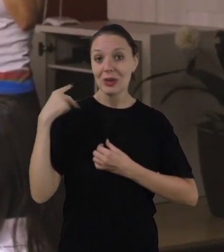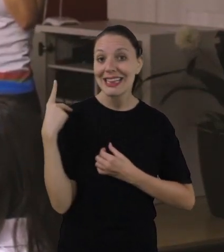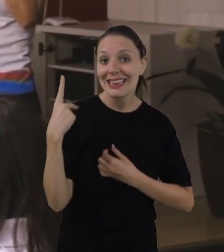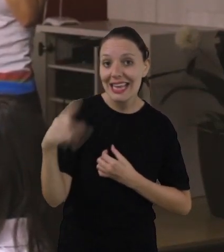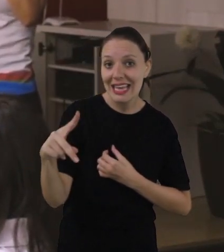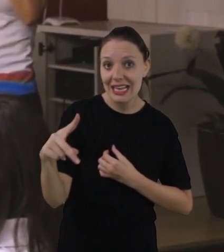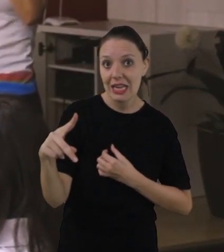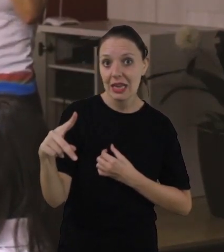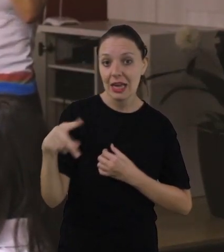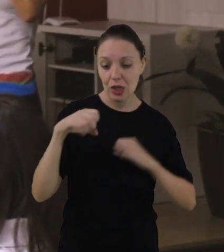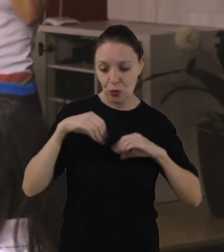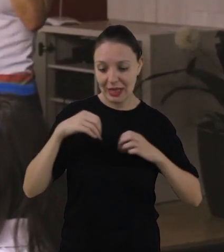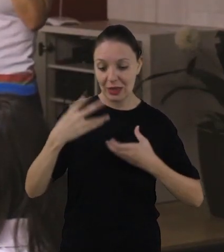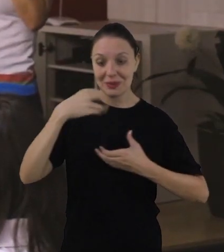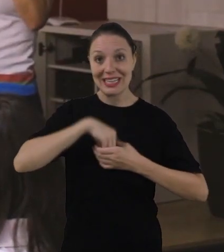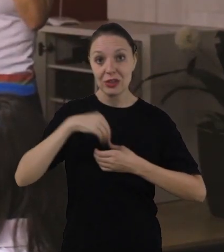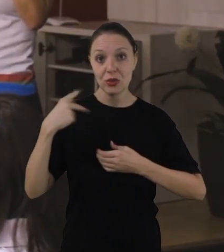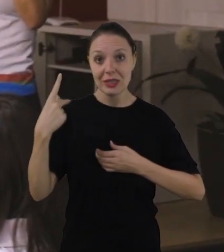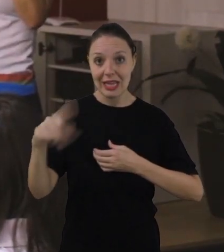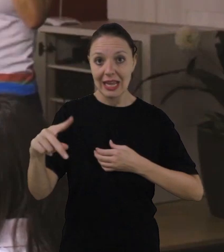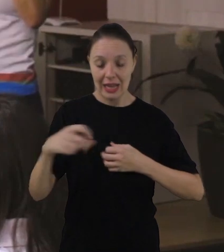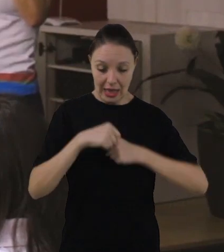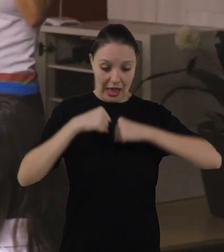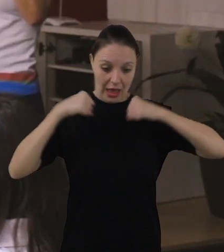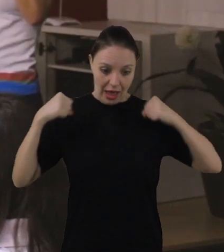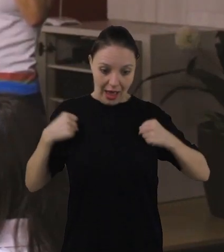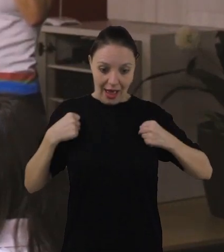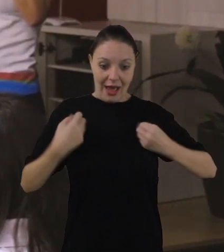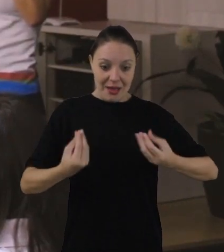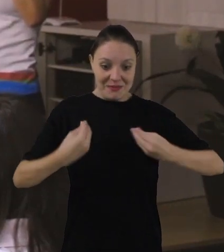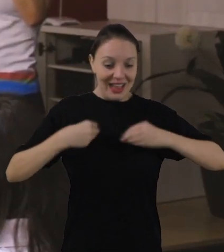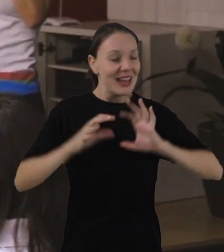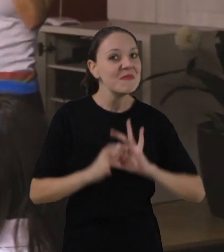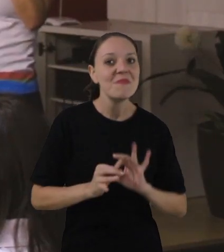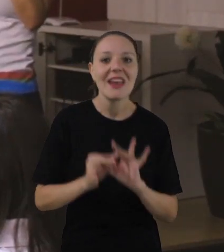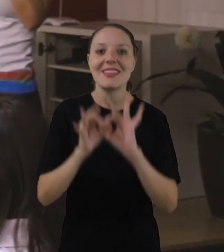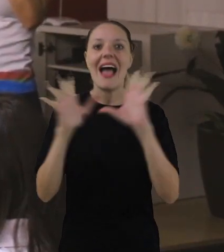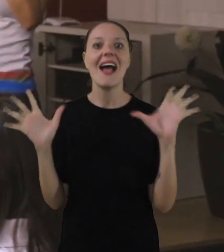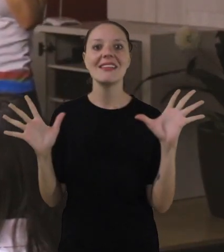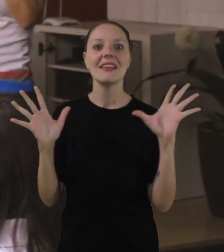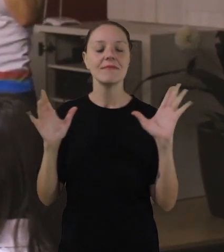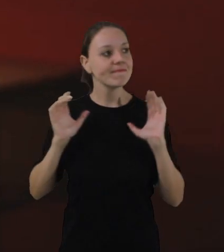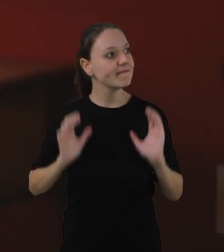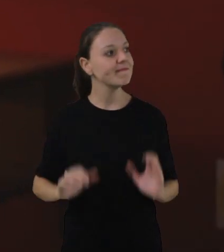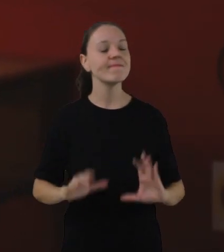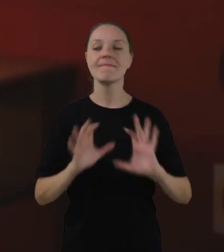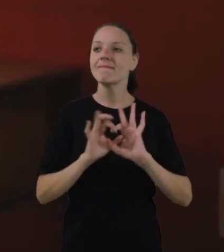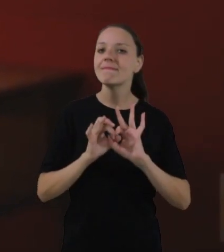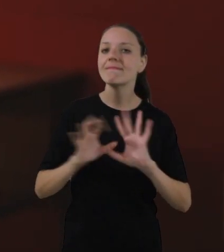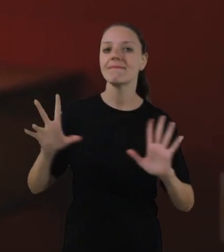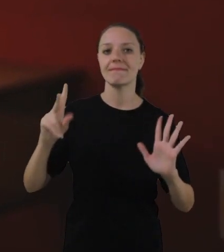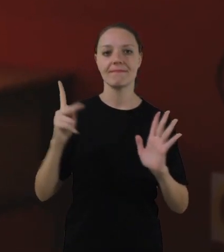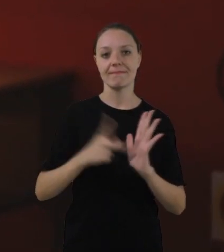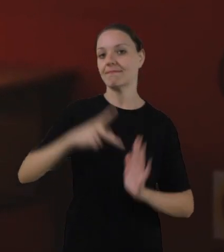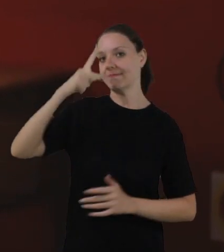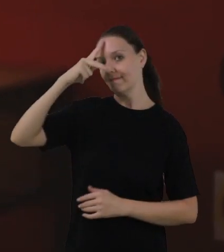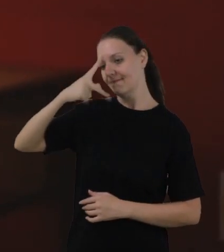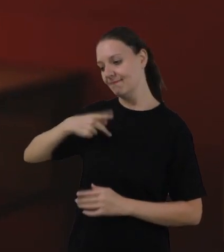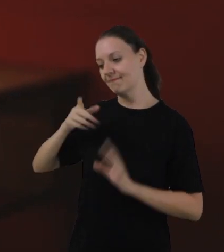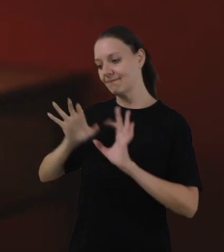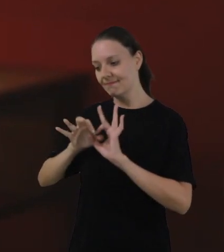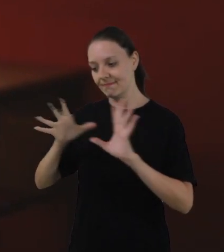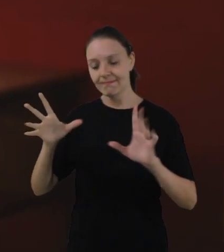assim, te liberta. É o que faz o cidadão ser livre. ser livre individualmente,